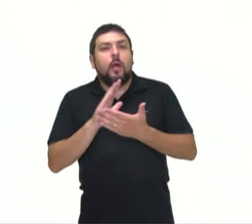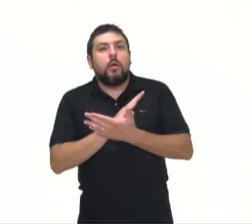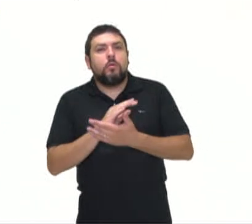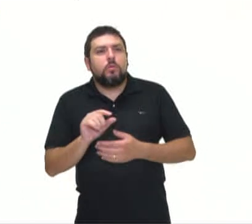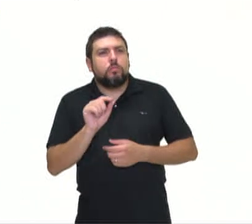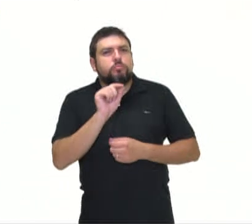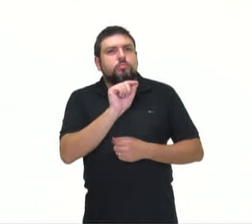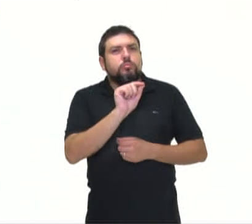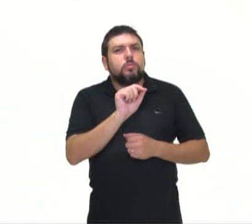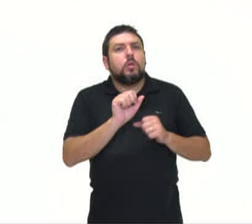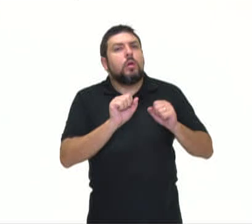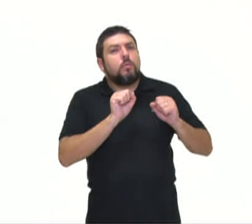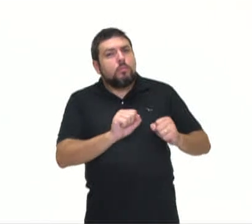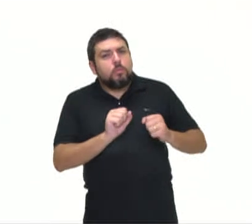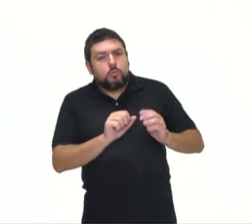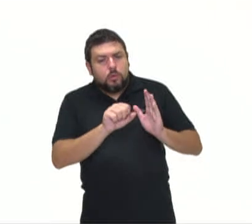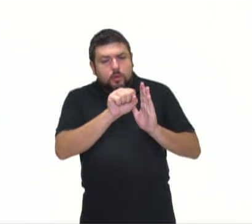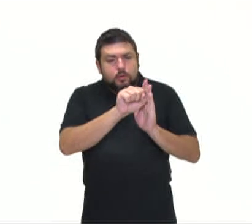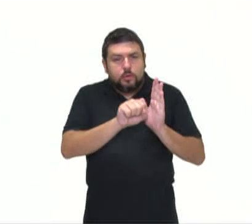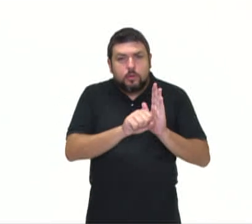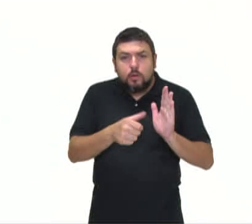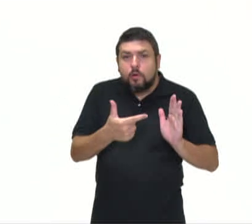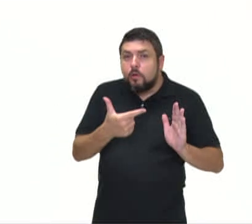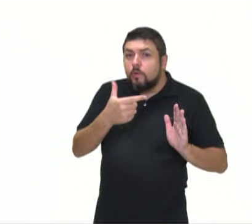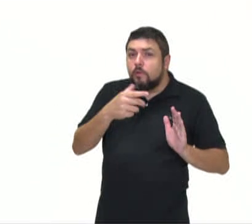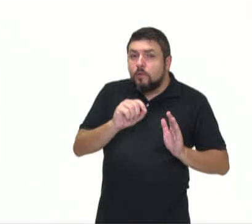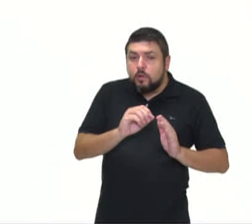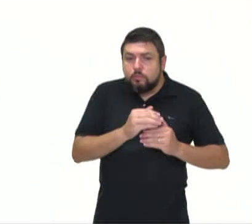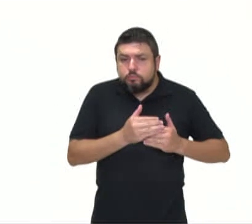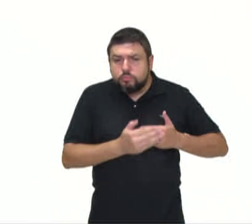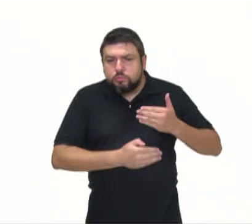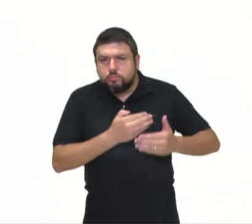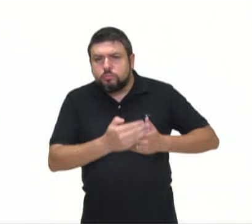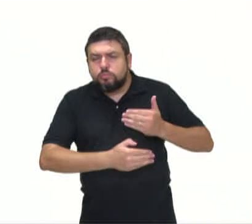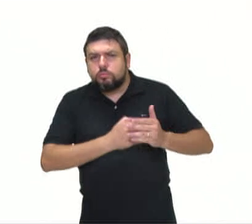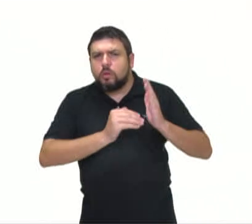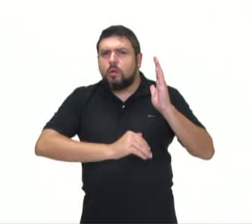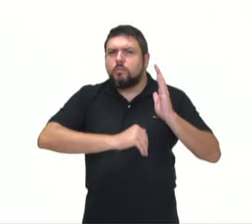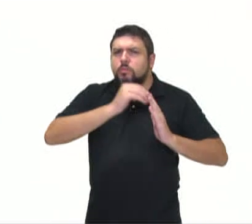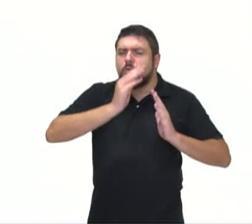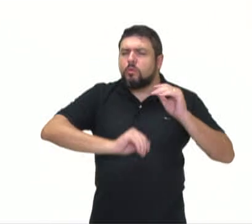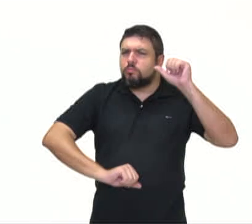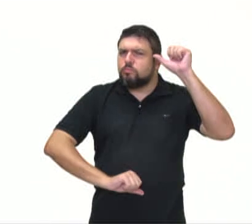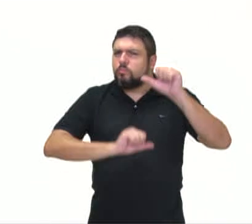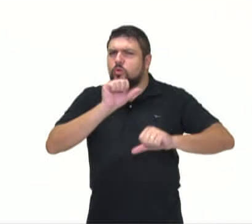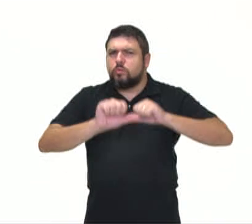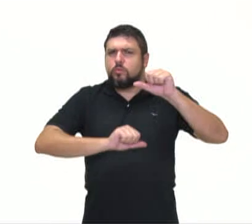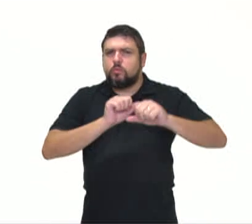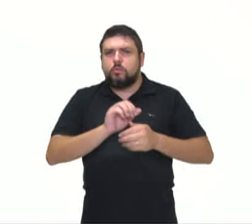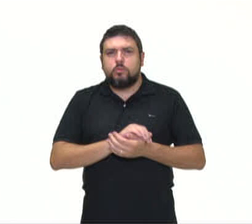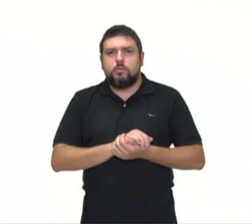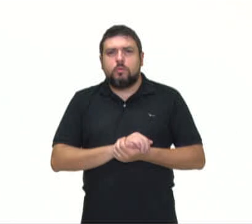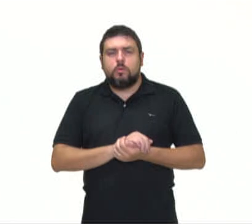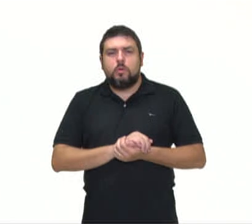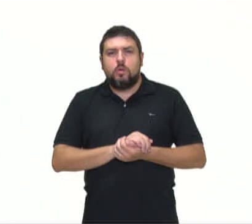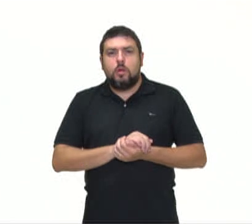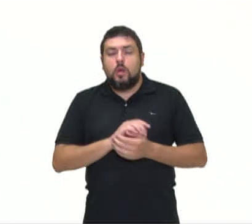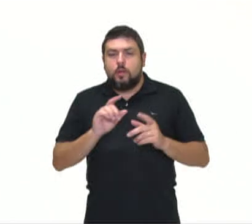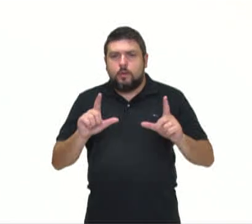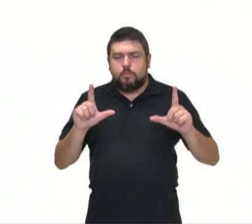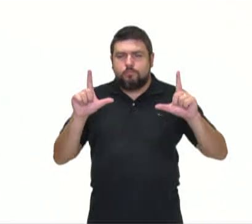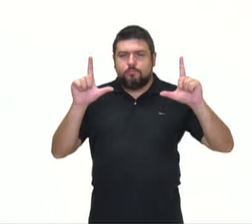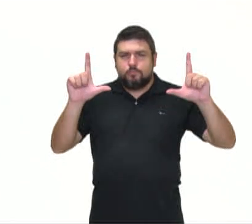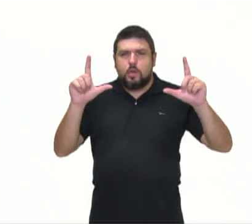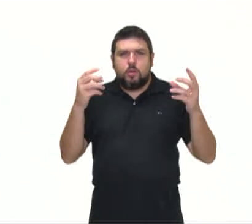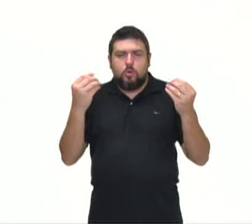da pintura no século XX. A técnica pontilhista de Seurat consistia em aplicar a cor